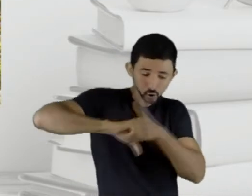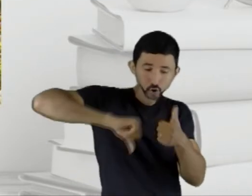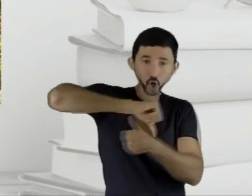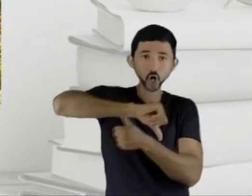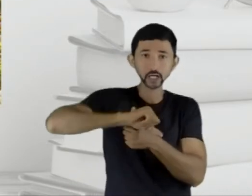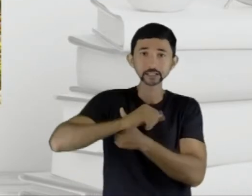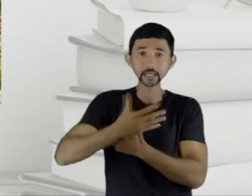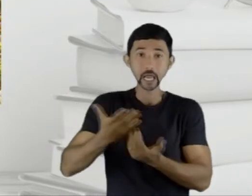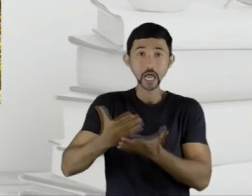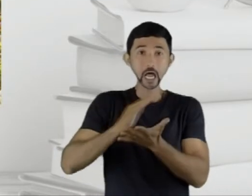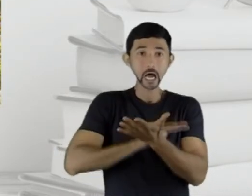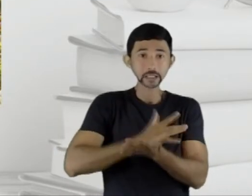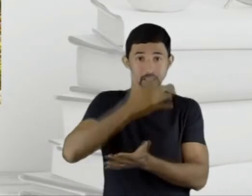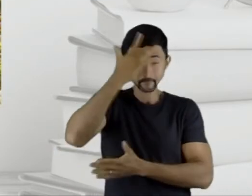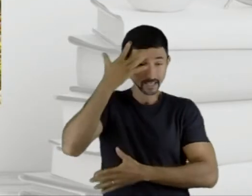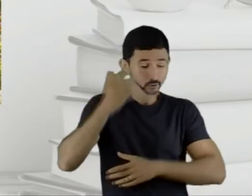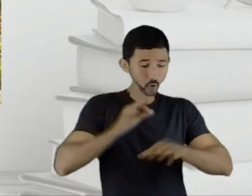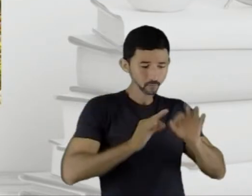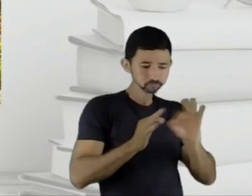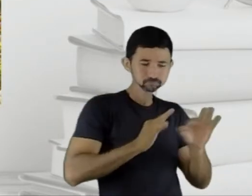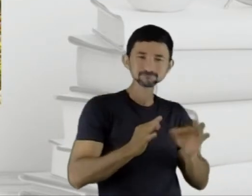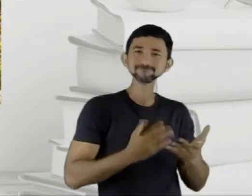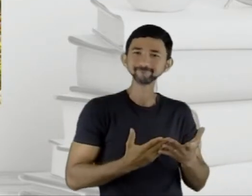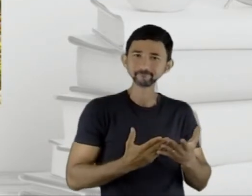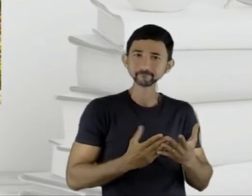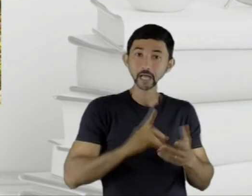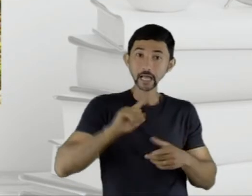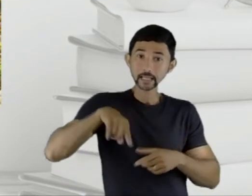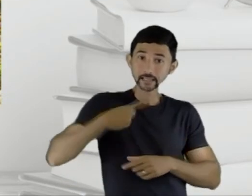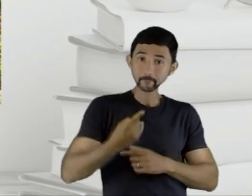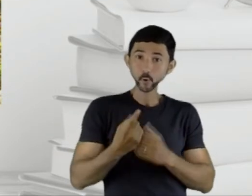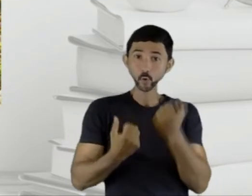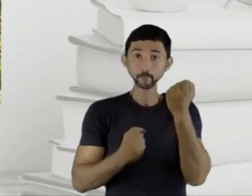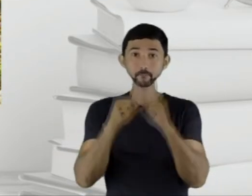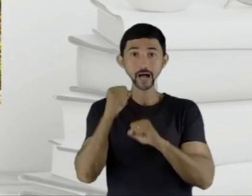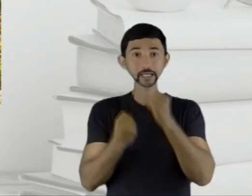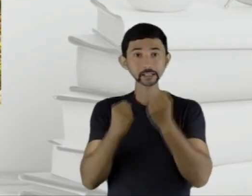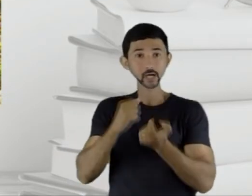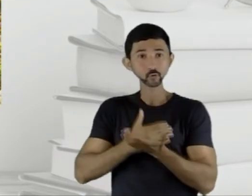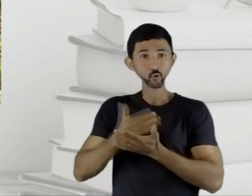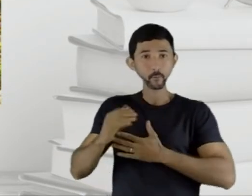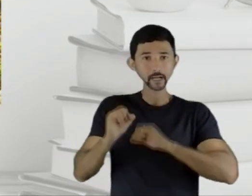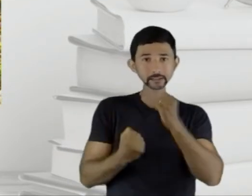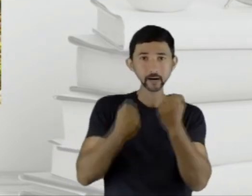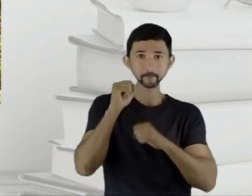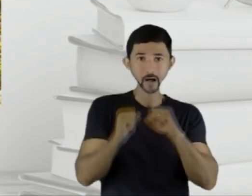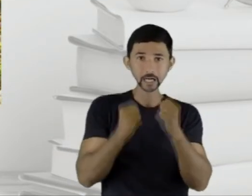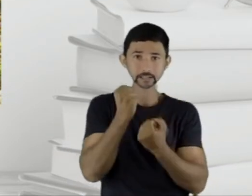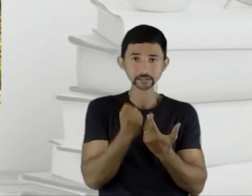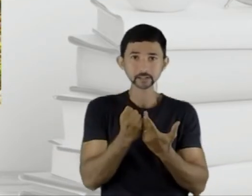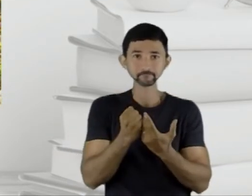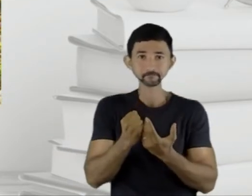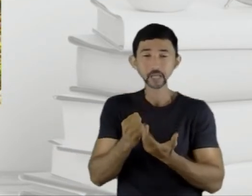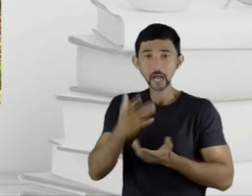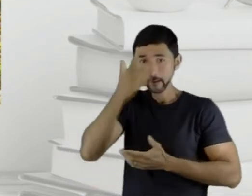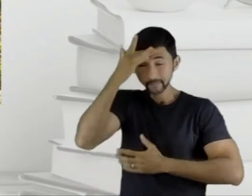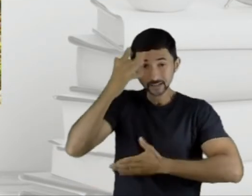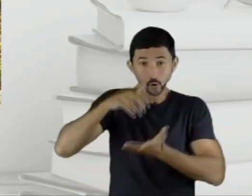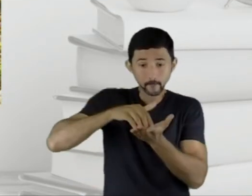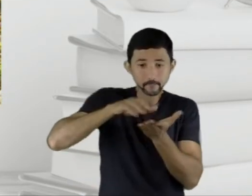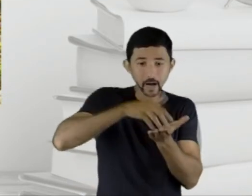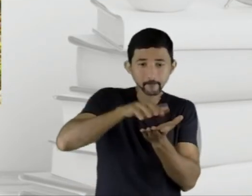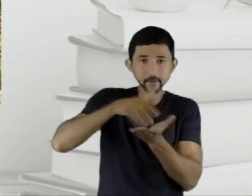trabalhadores e esses trabalhadores foram demitidos e ficaram sem emprego. Tá?